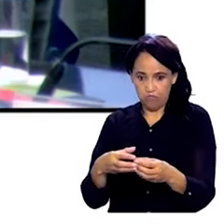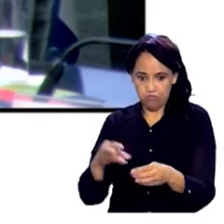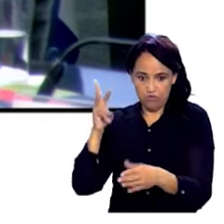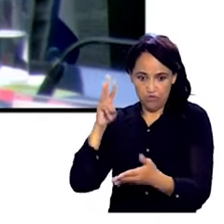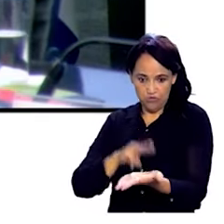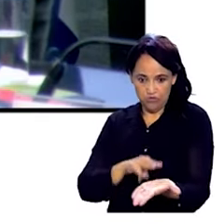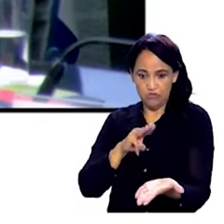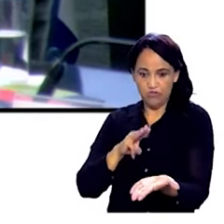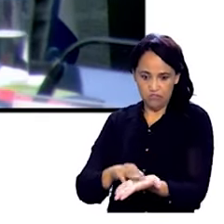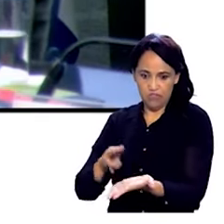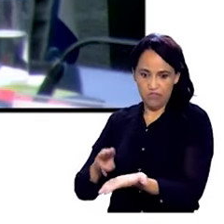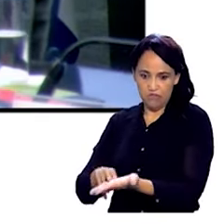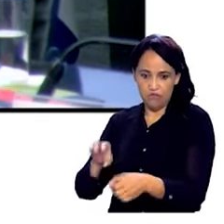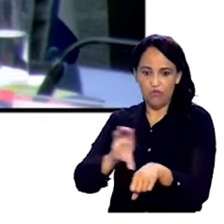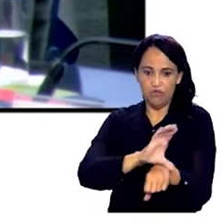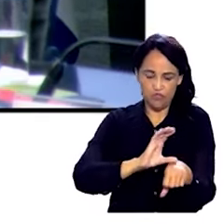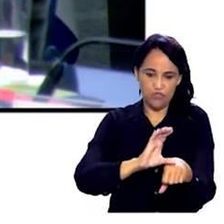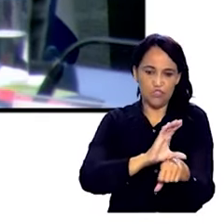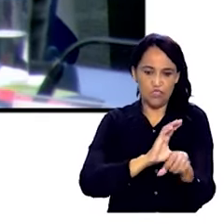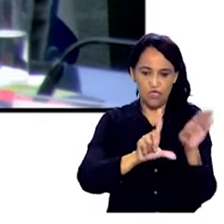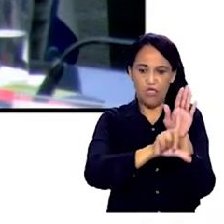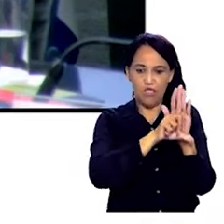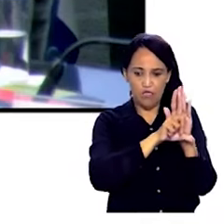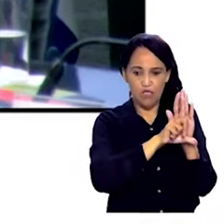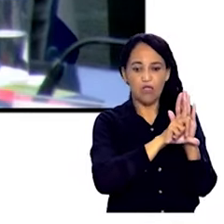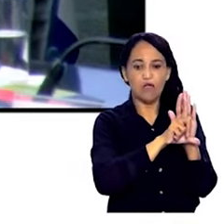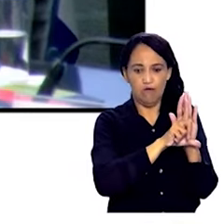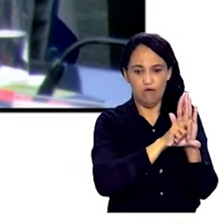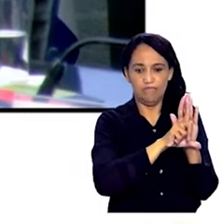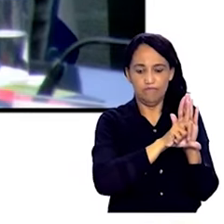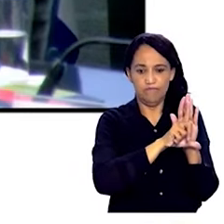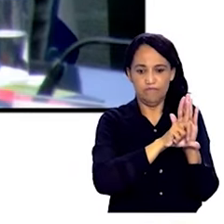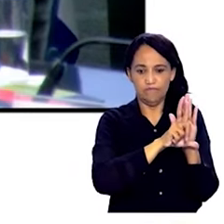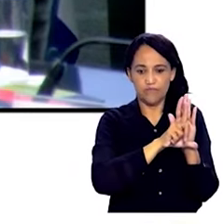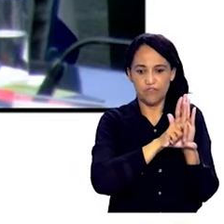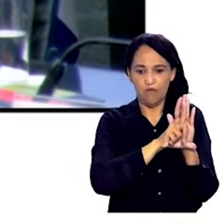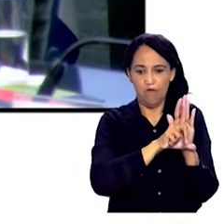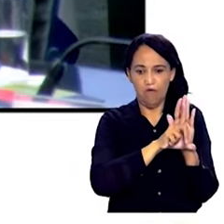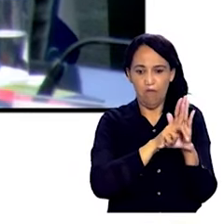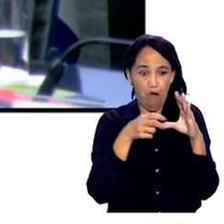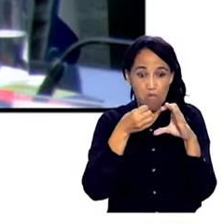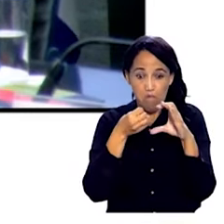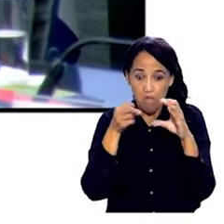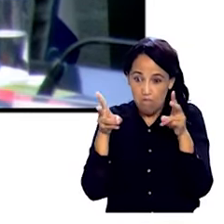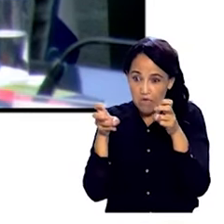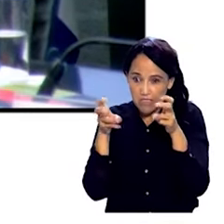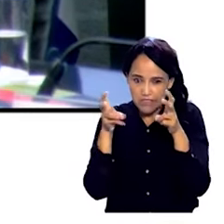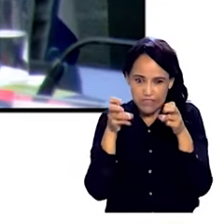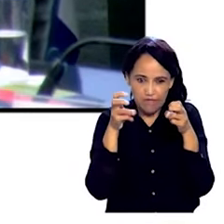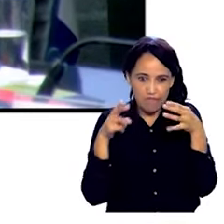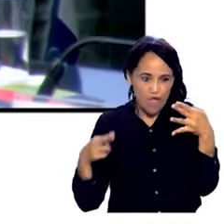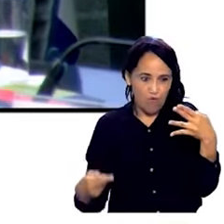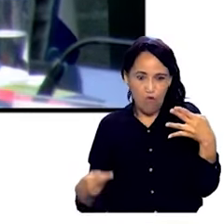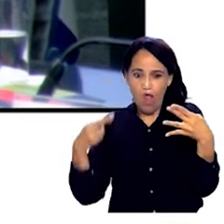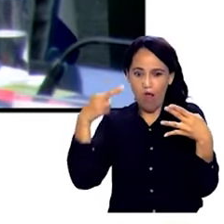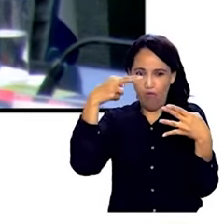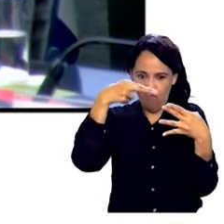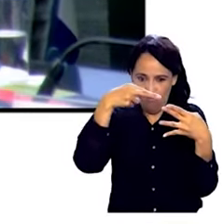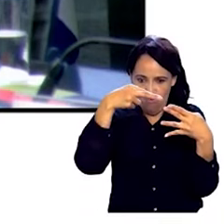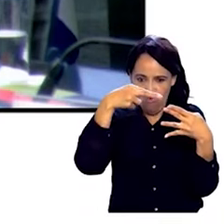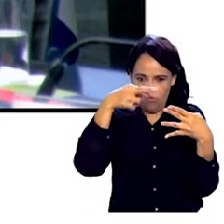legalmente vamos após olhar ao recurso este especial que noss interessa que é o